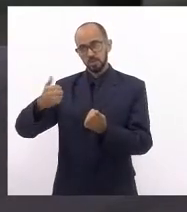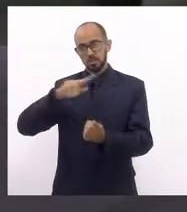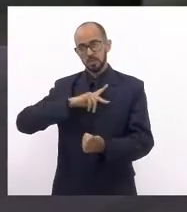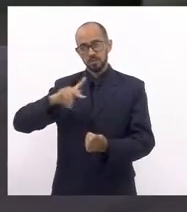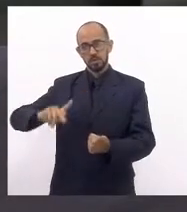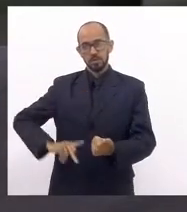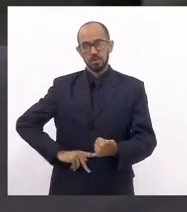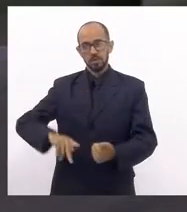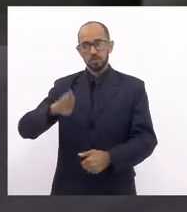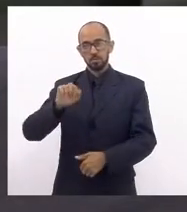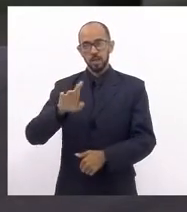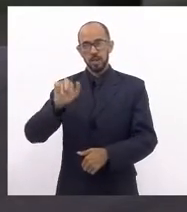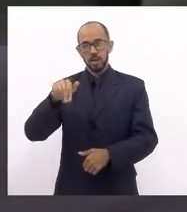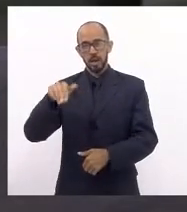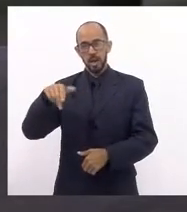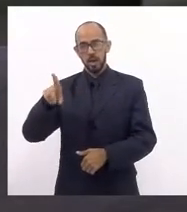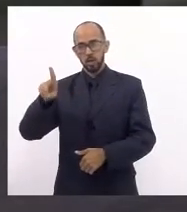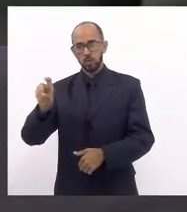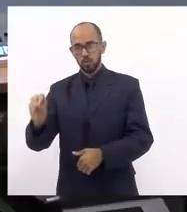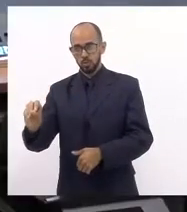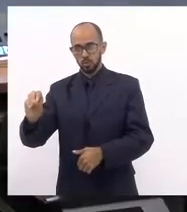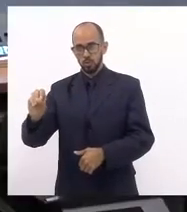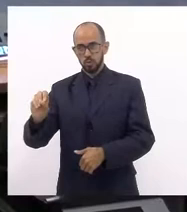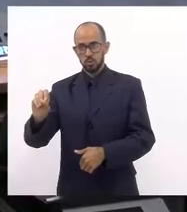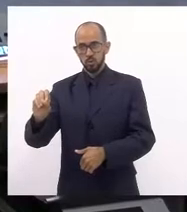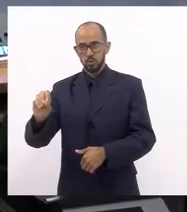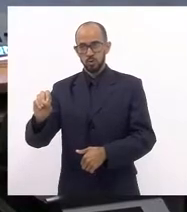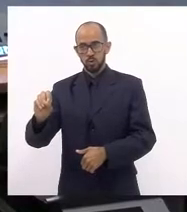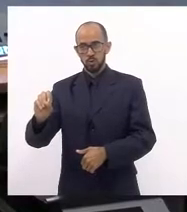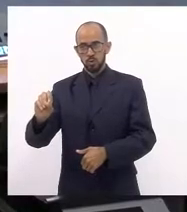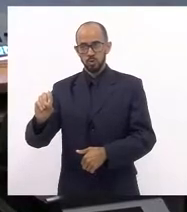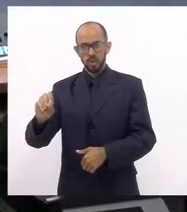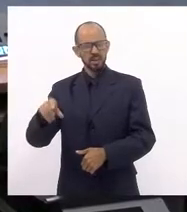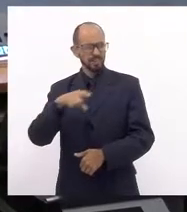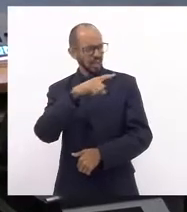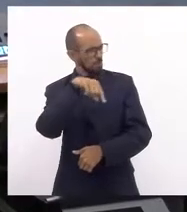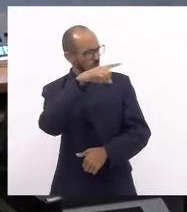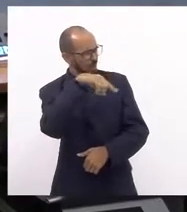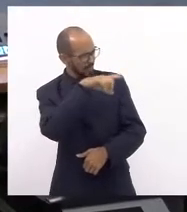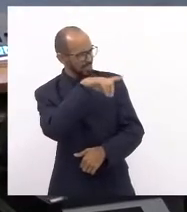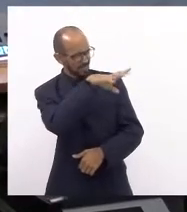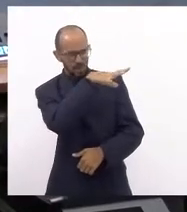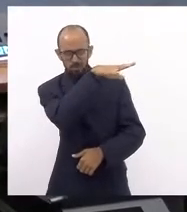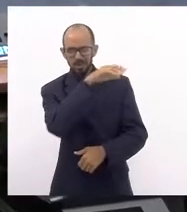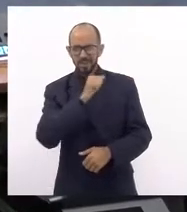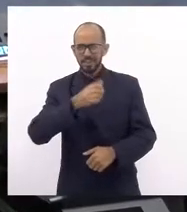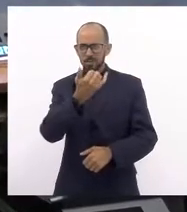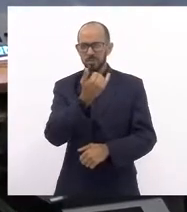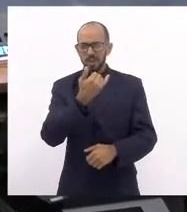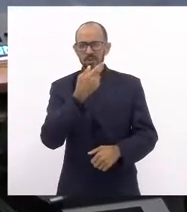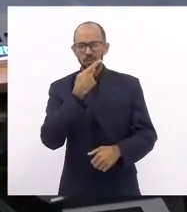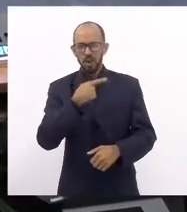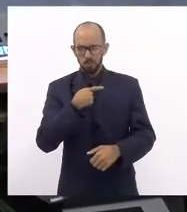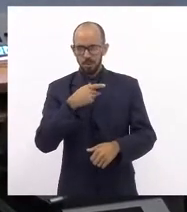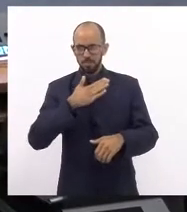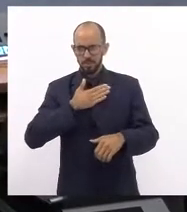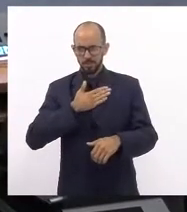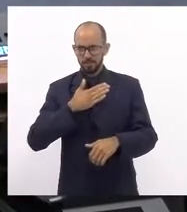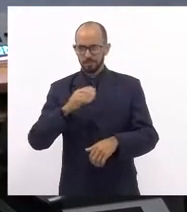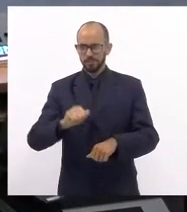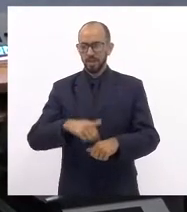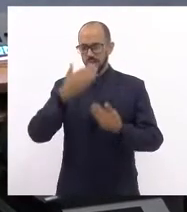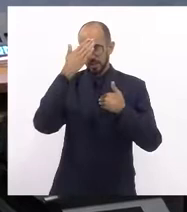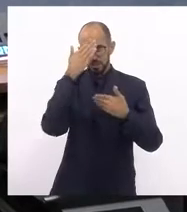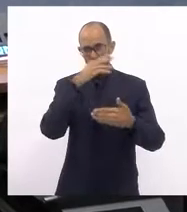Bernardo? O Bernardo está em algum lugar aí, eu sei que ele veio falar comigo. Agradecer também ao presidente do